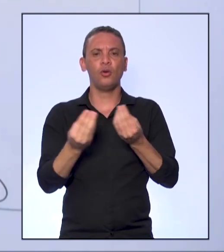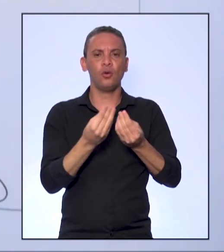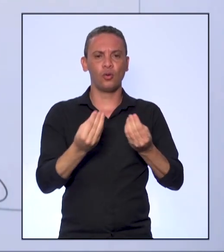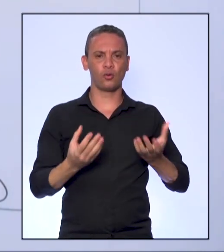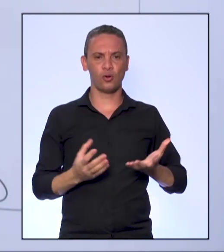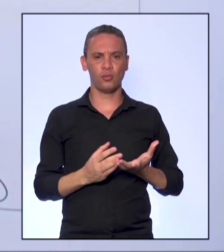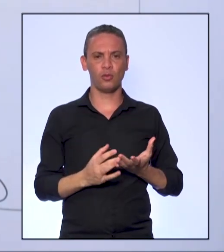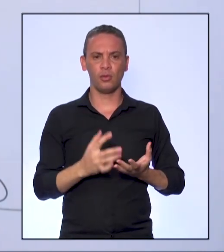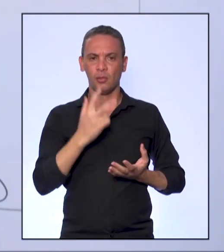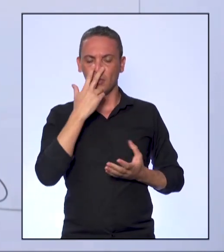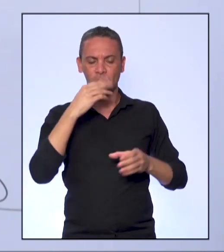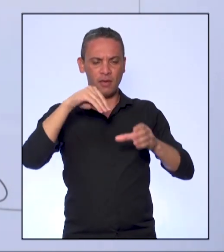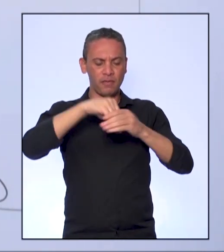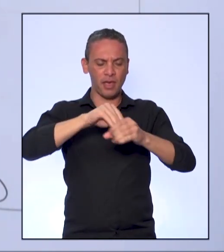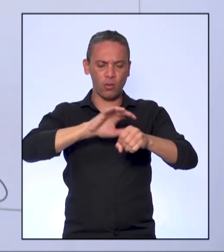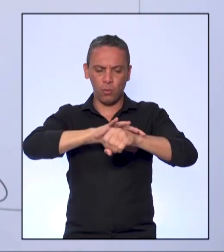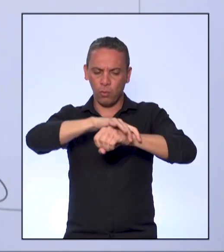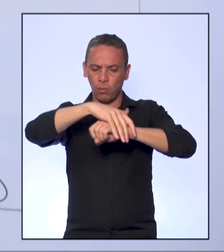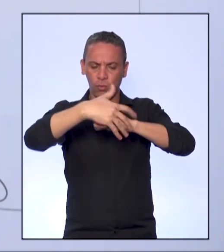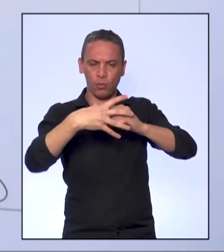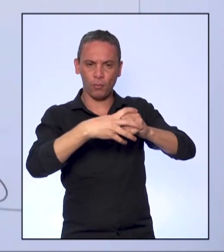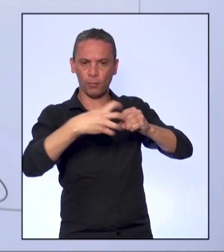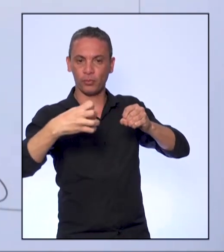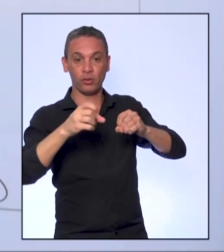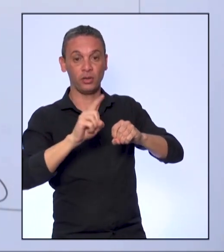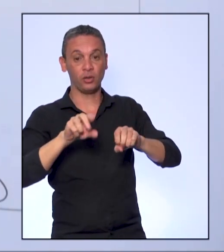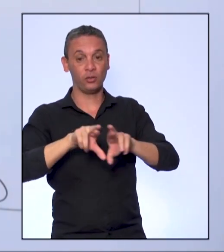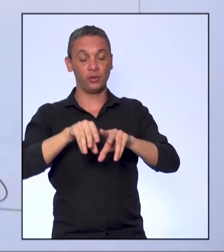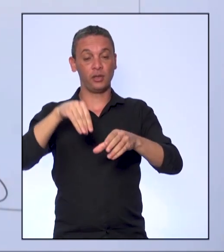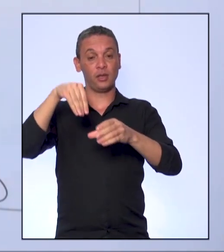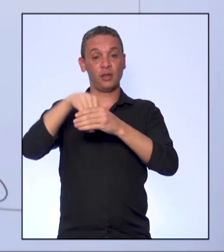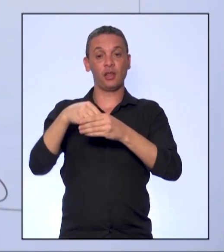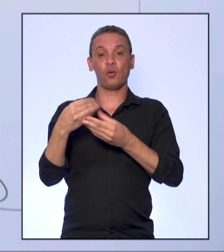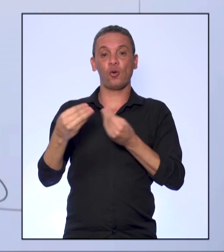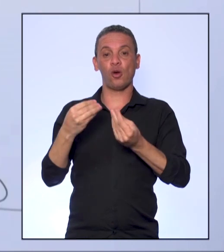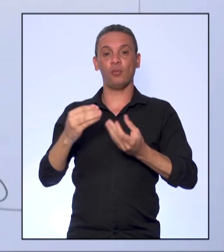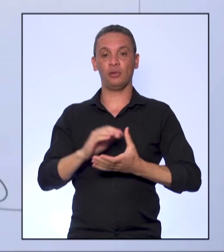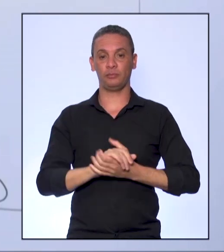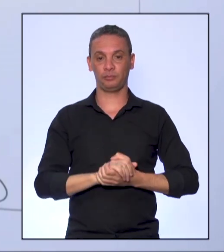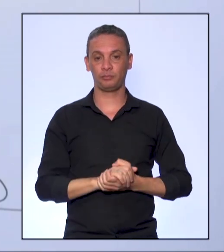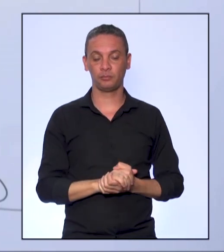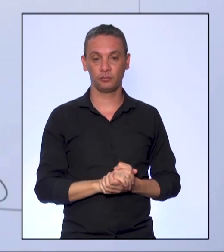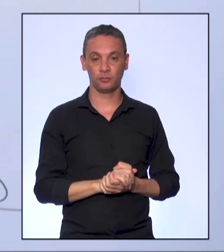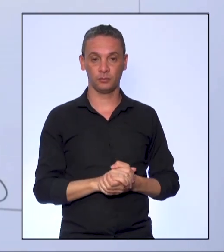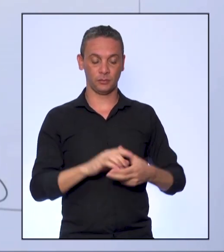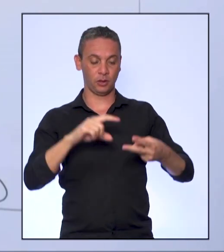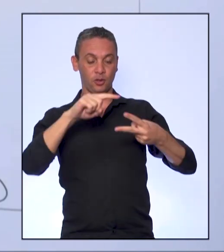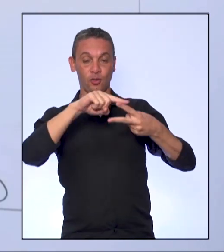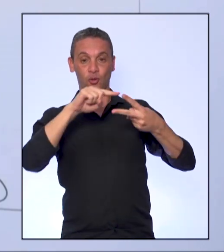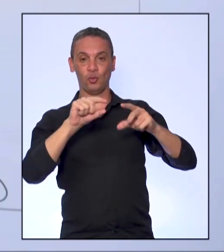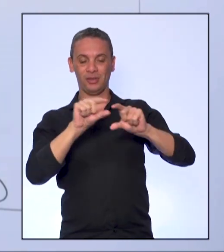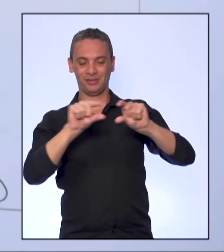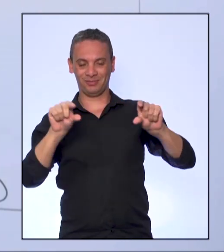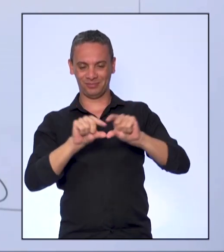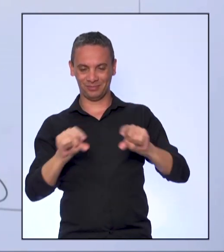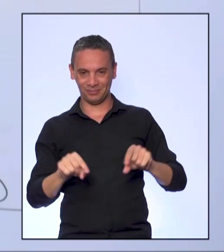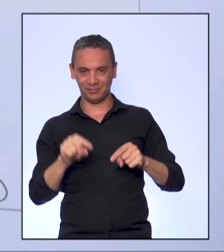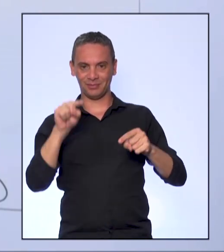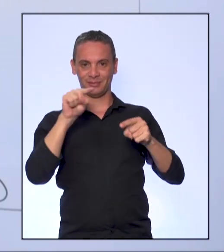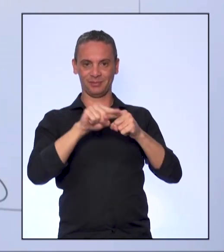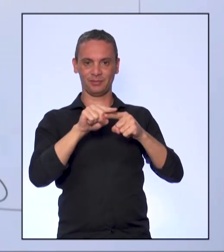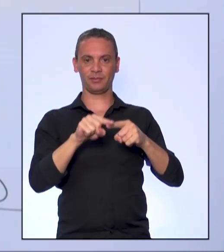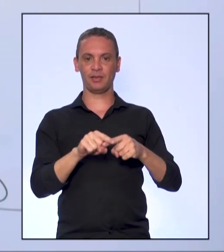vem um pedaço da membrana plasmática que não. Sabe como acontece? Essas duas estruturas aqui, ó, essas